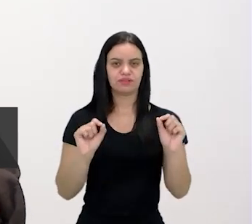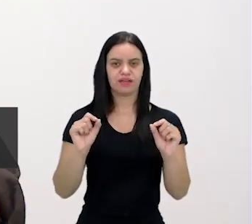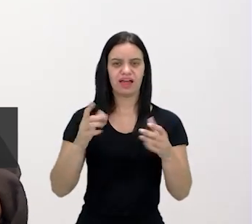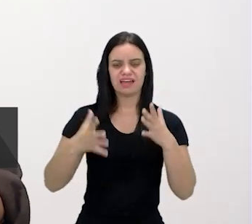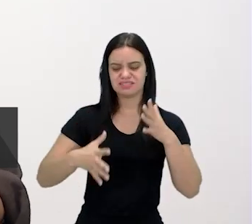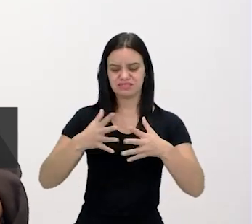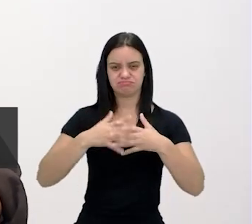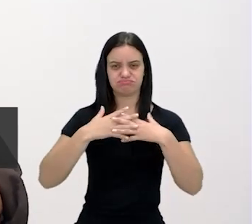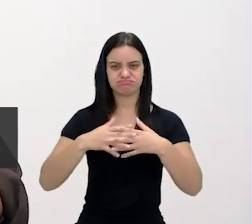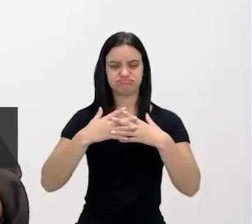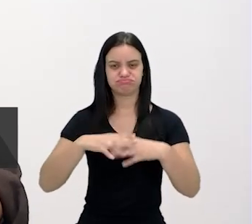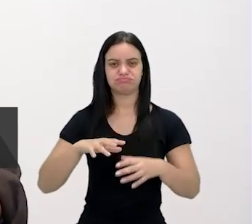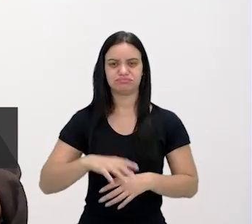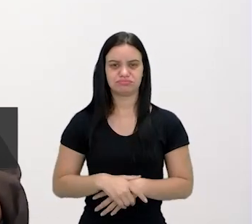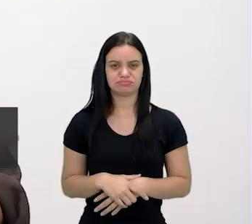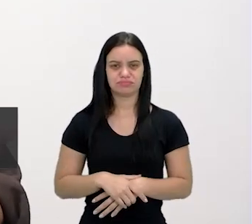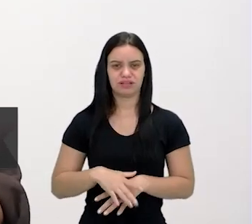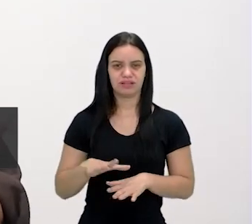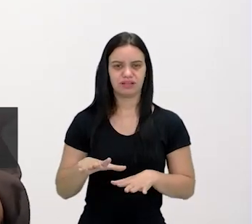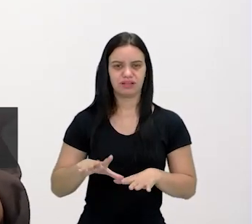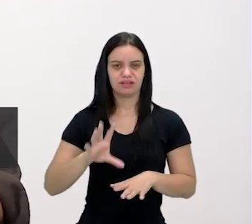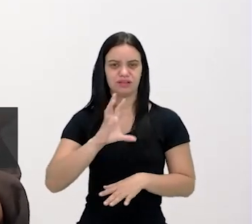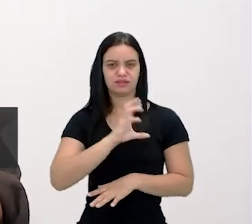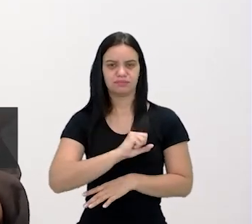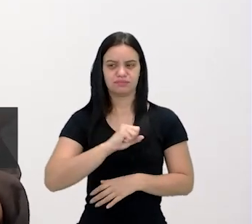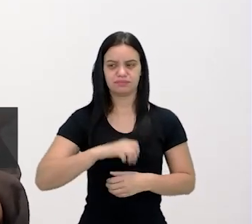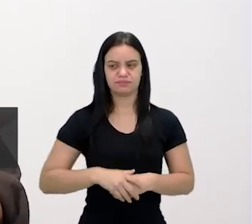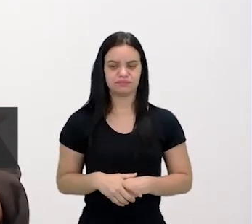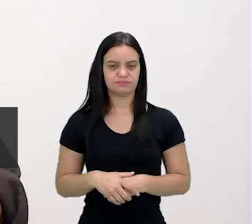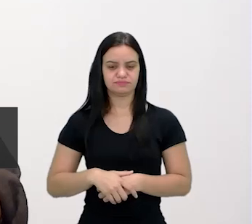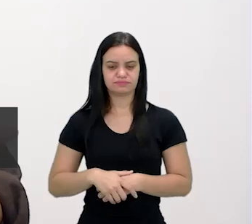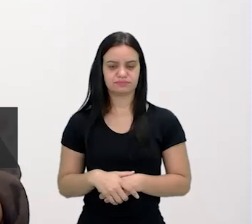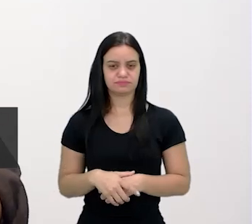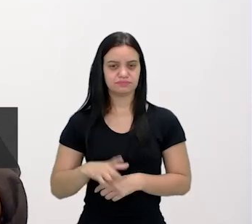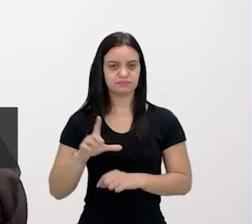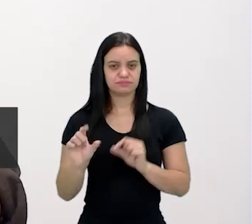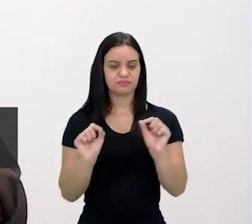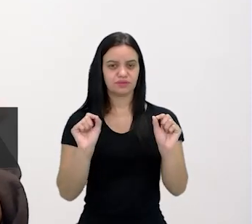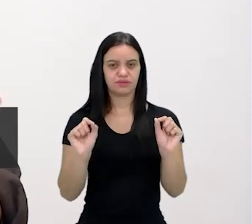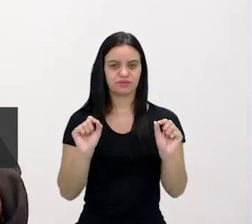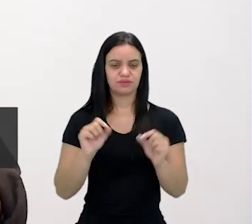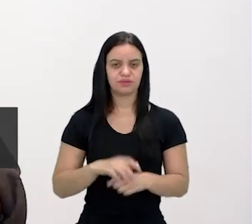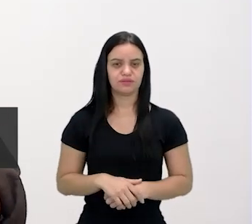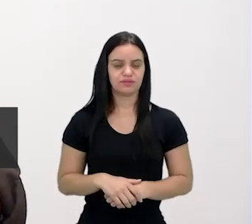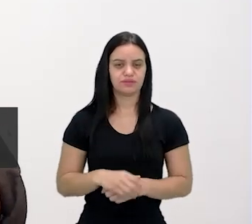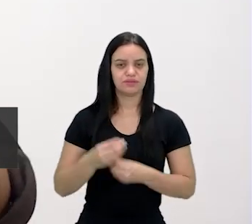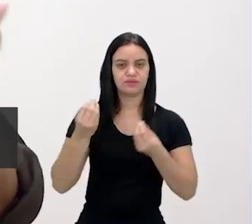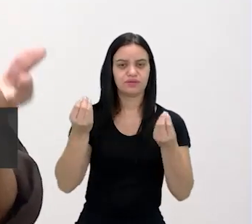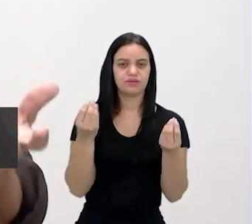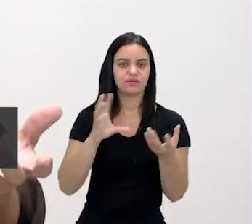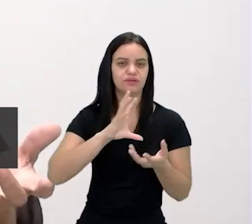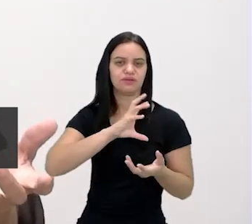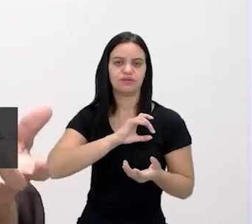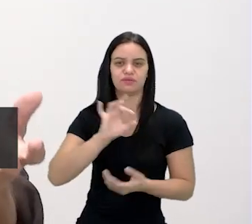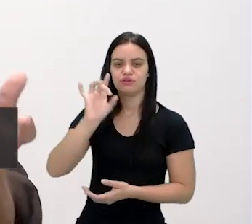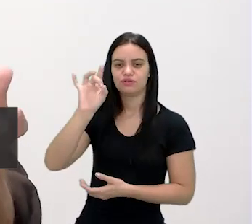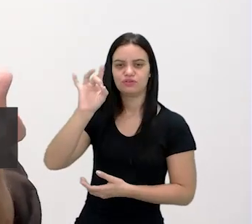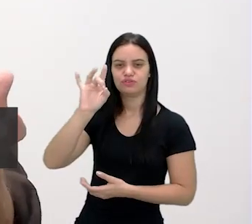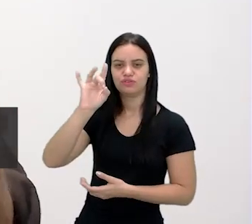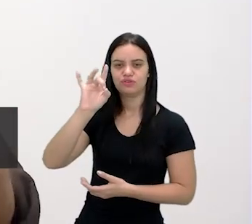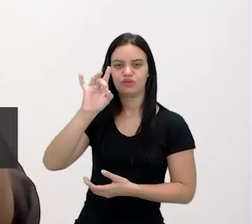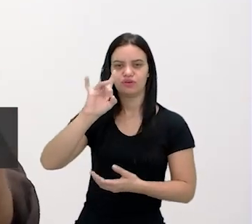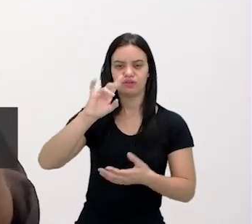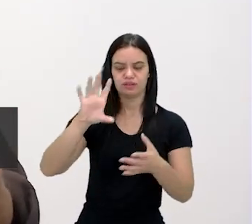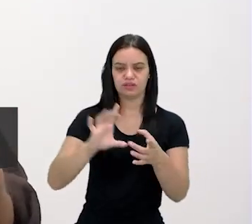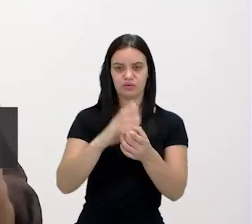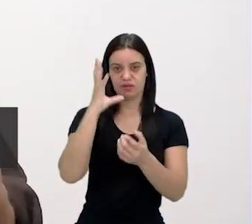confunde. O amor está ligado ao interesse, está ligado ao poder, está ligado ao dinheiro. O amor só está ligado à beleza,